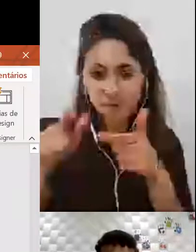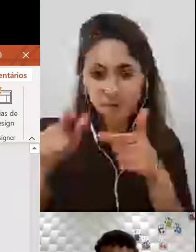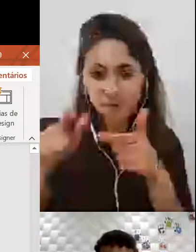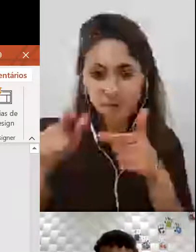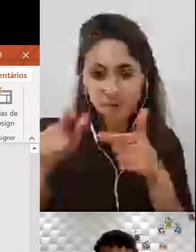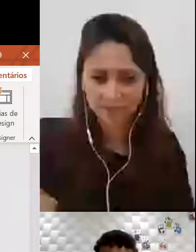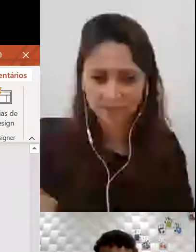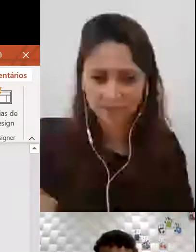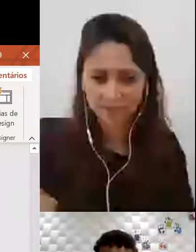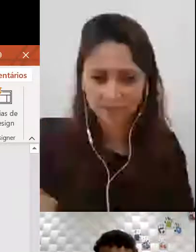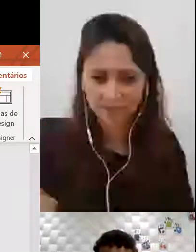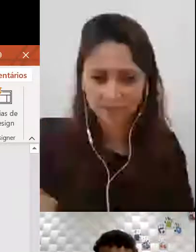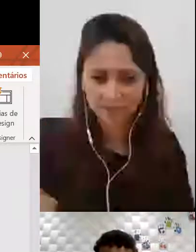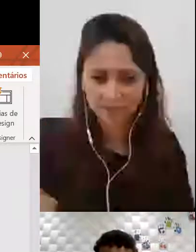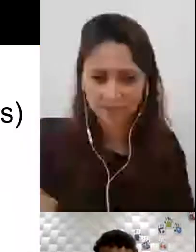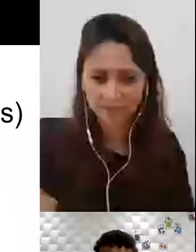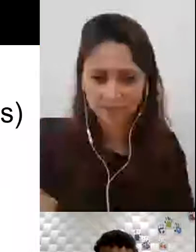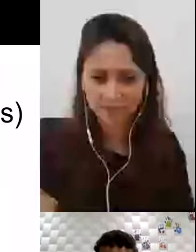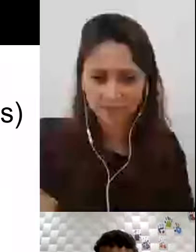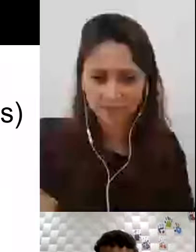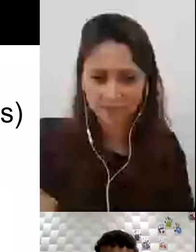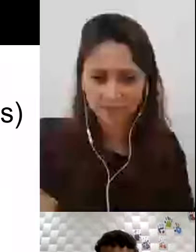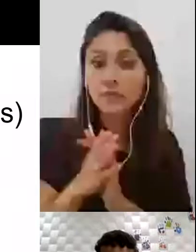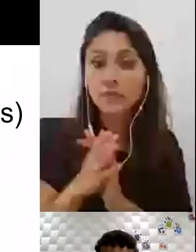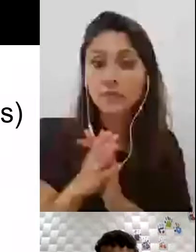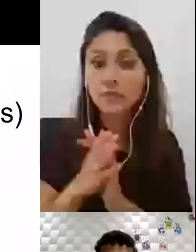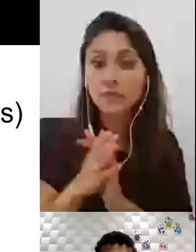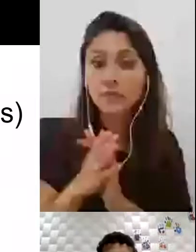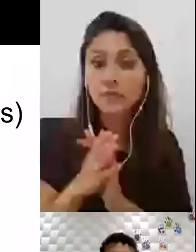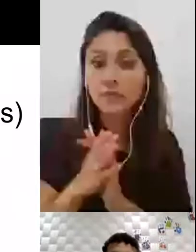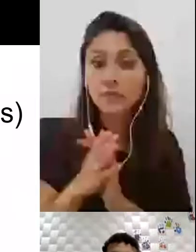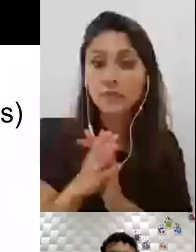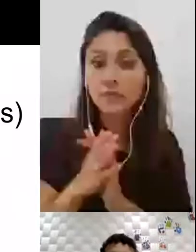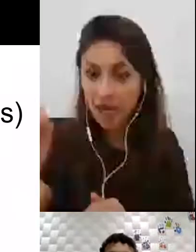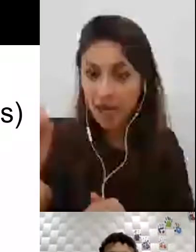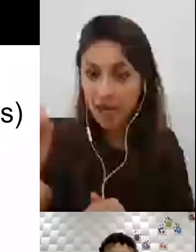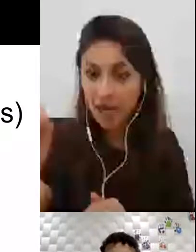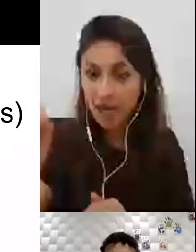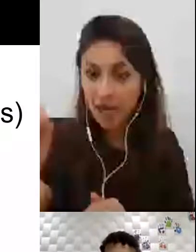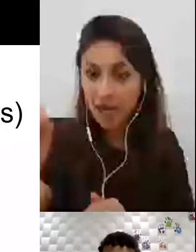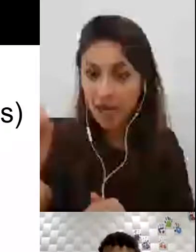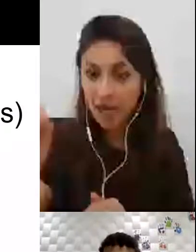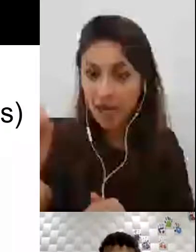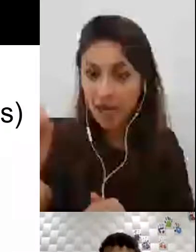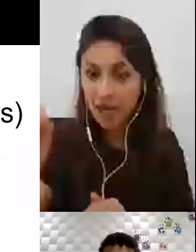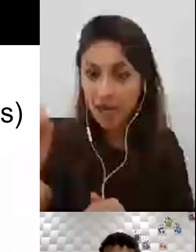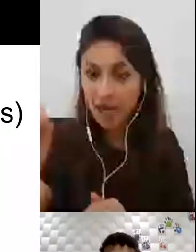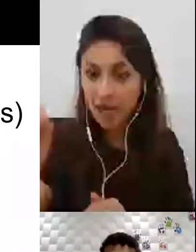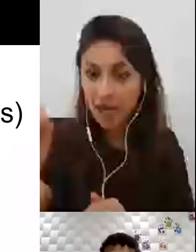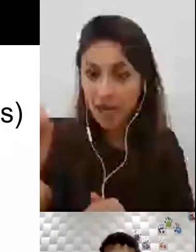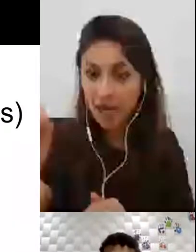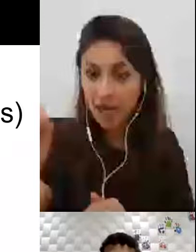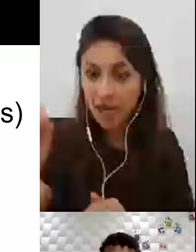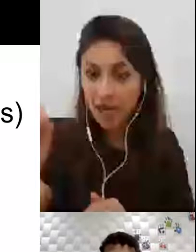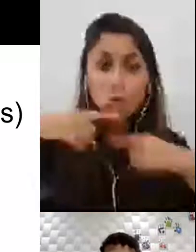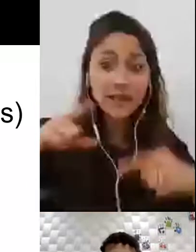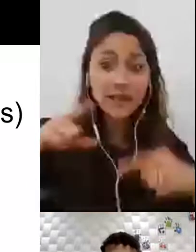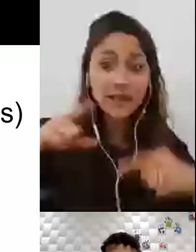Pessoal, enquanto o Jairo vai ajustando aqui a apresentação, tá? Quem tiver dúvidas, podem deixando aqui, tá